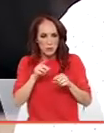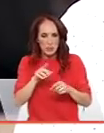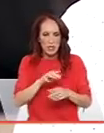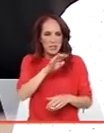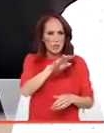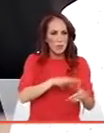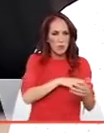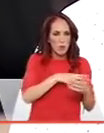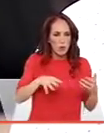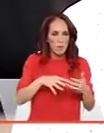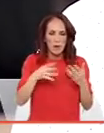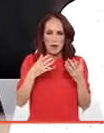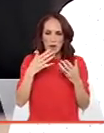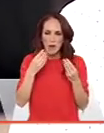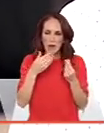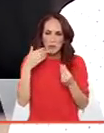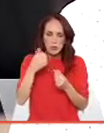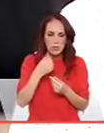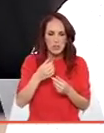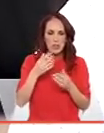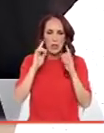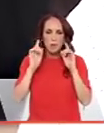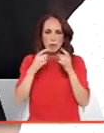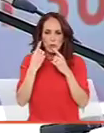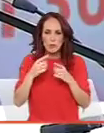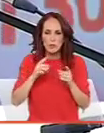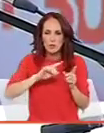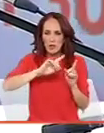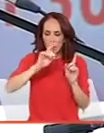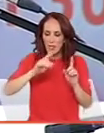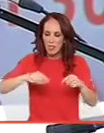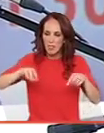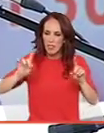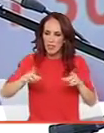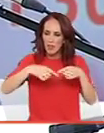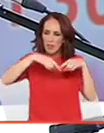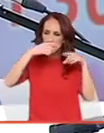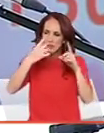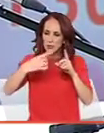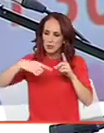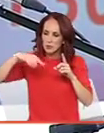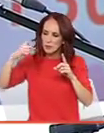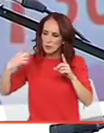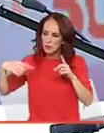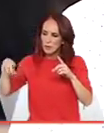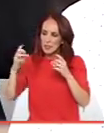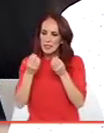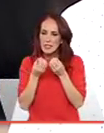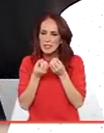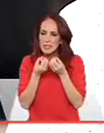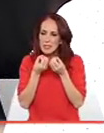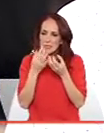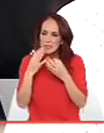muito bonito e melodia muito simples e e estará isso a gente sair deve ser alguém que ela falava